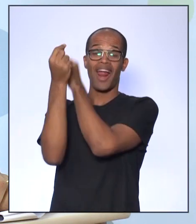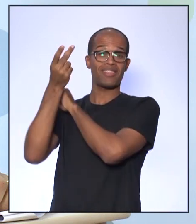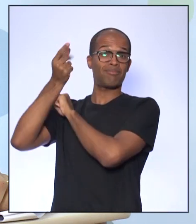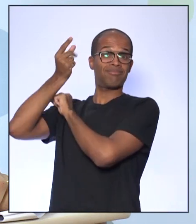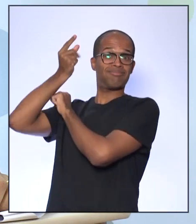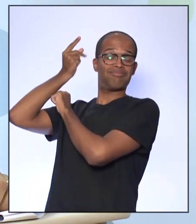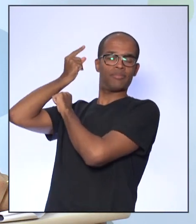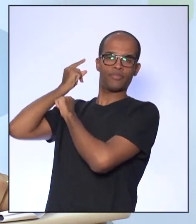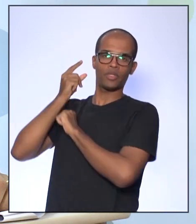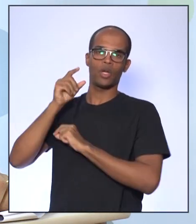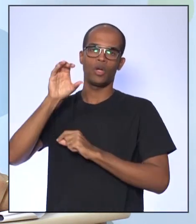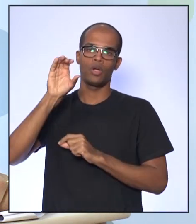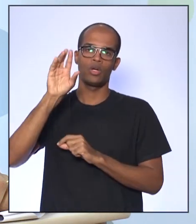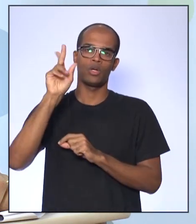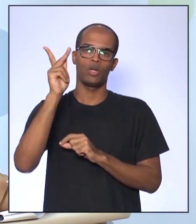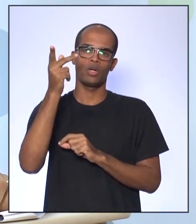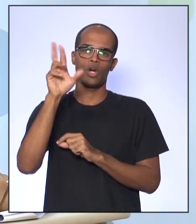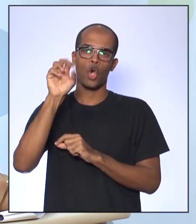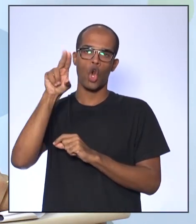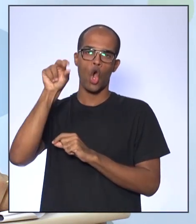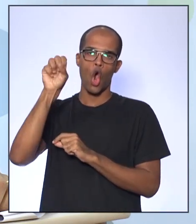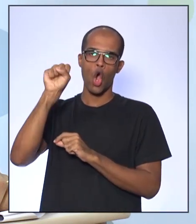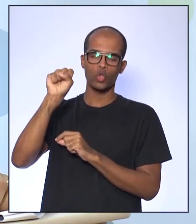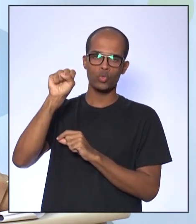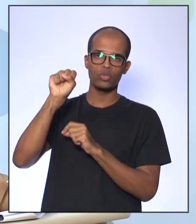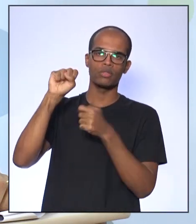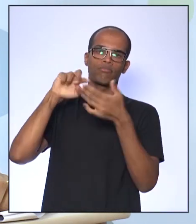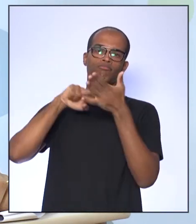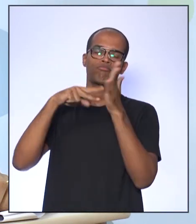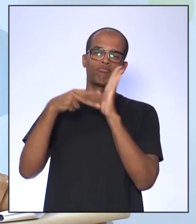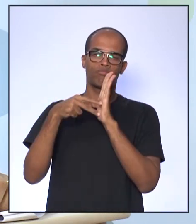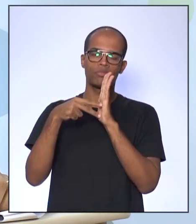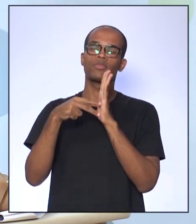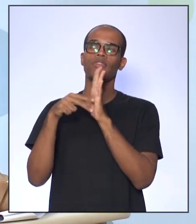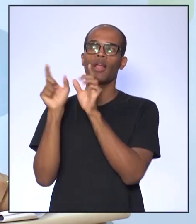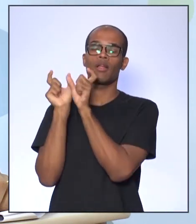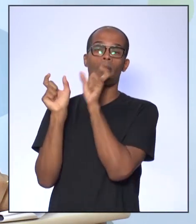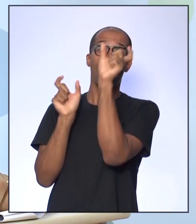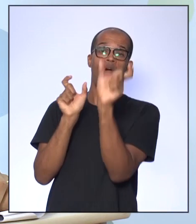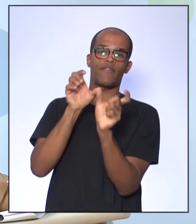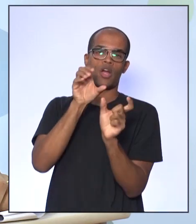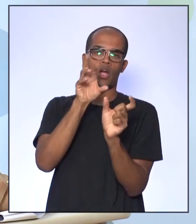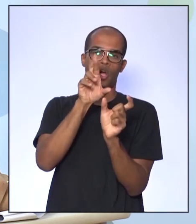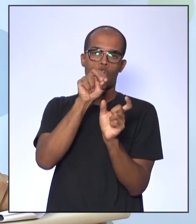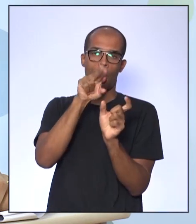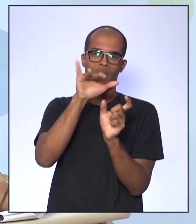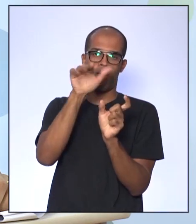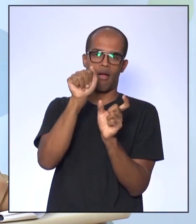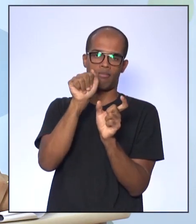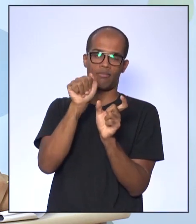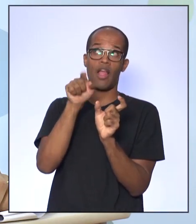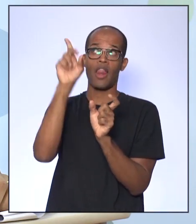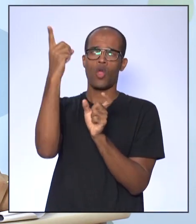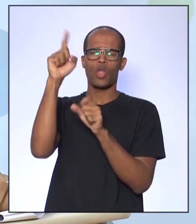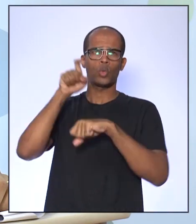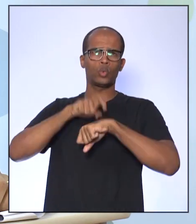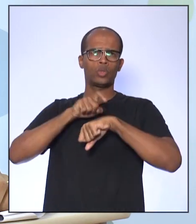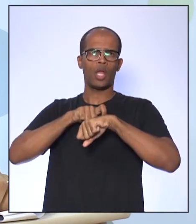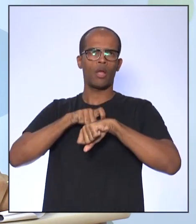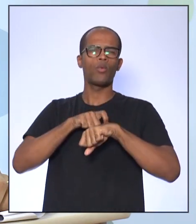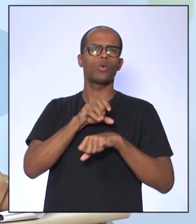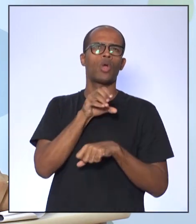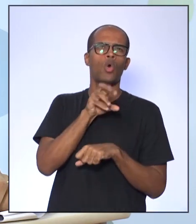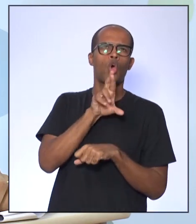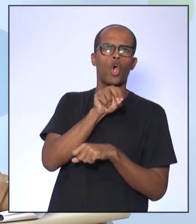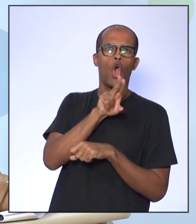Cronos vem a palavra crônica. Então, isso explica muito, porque se Cronos é o deus do tempo, uma crônica é